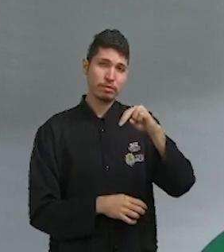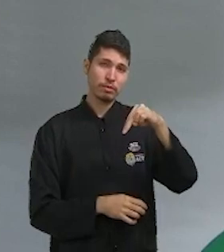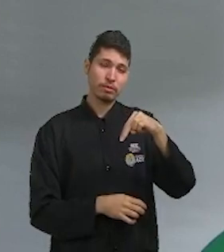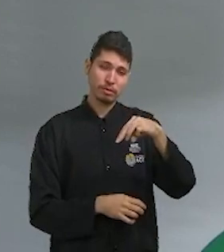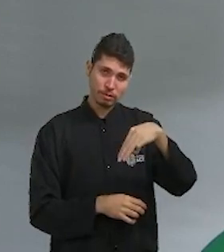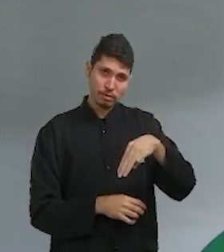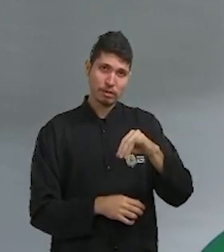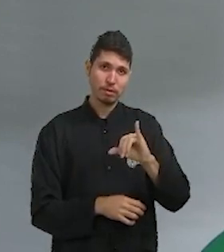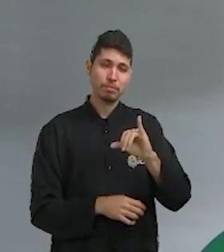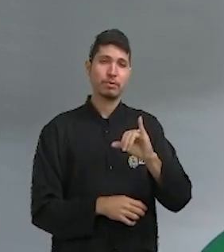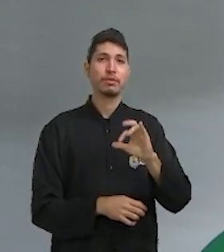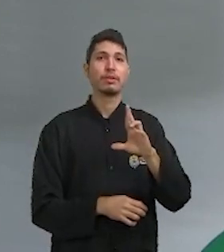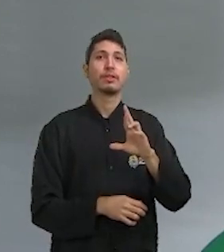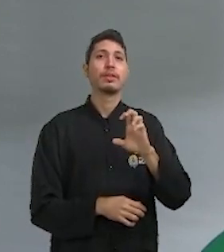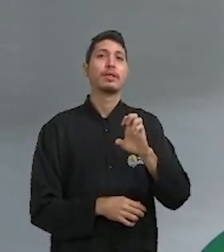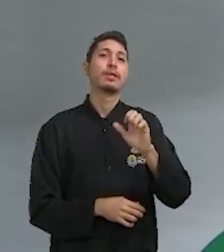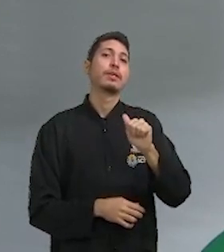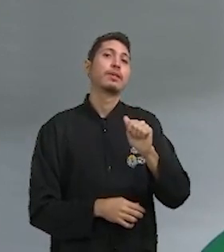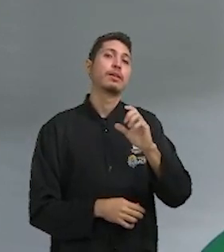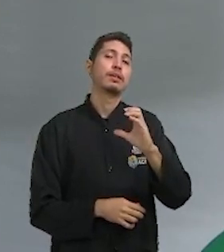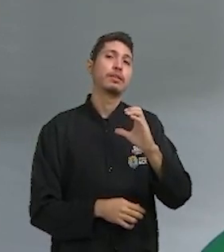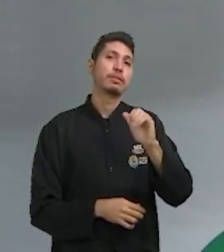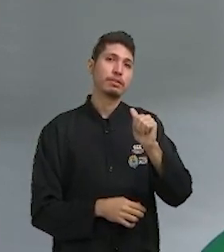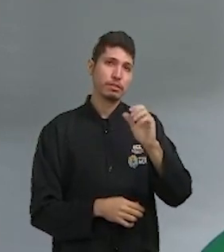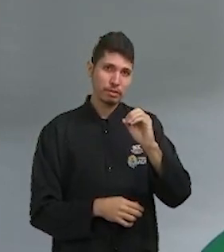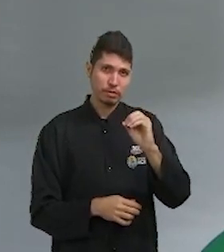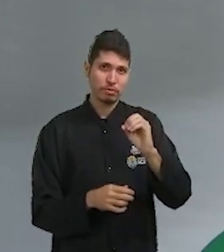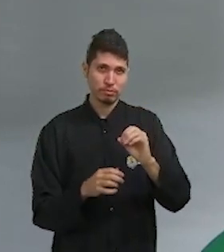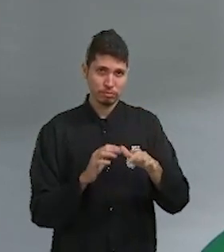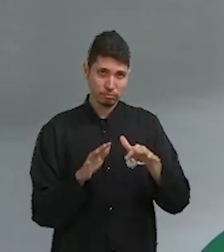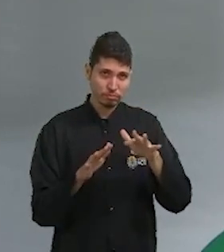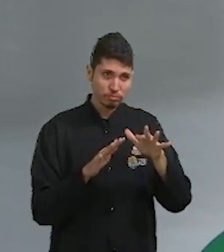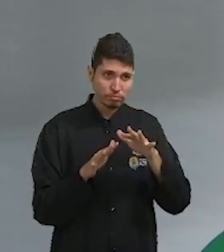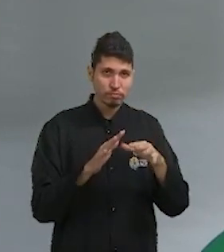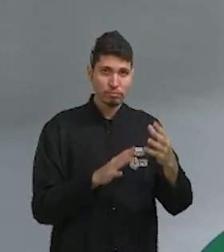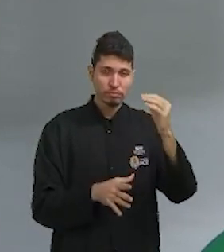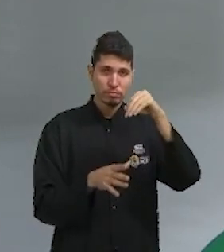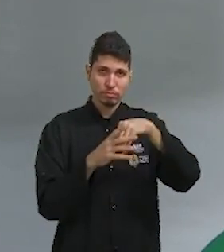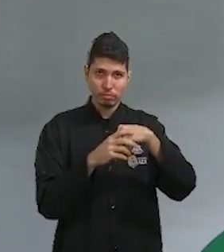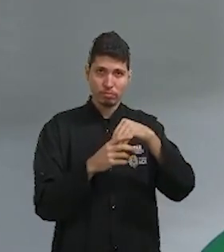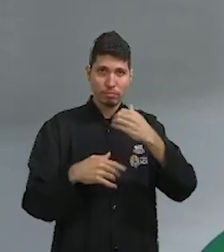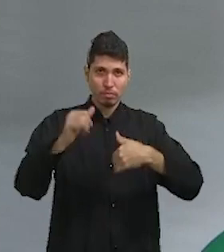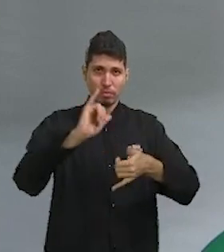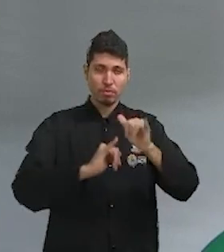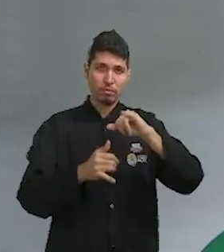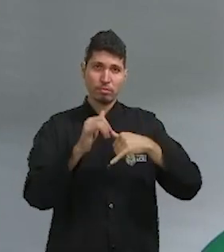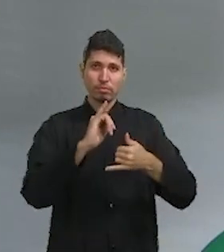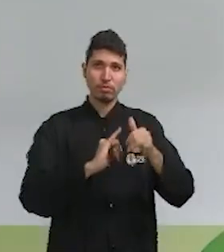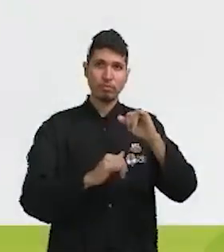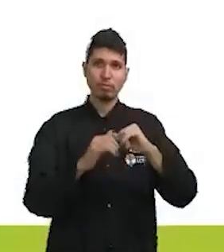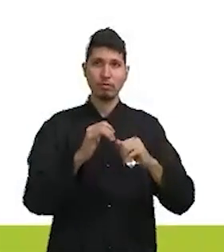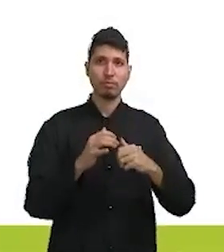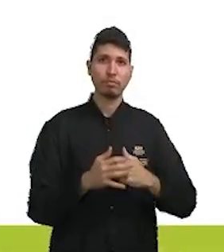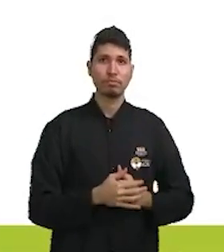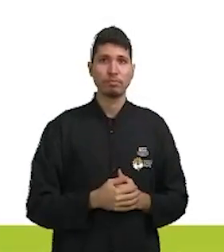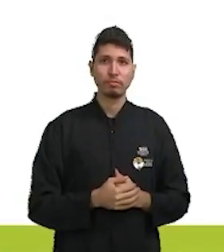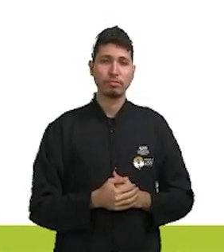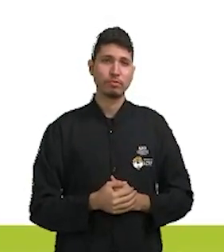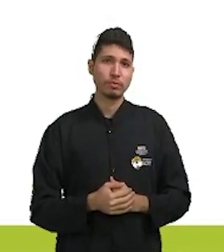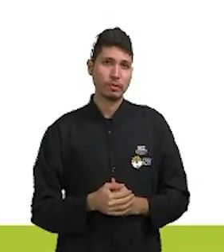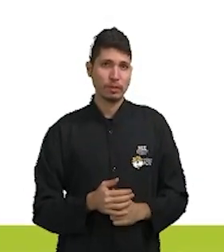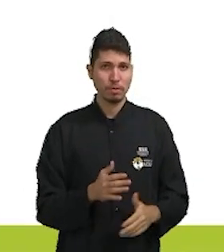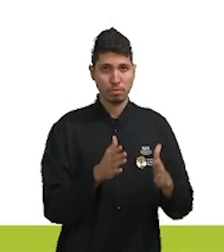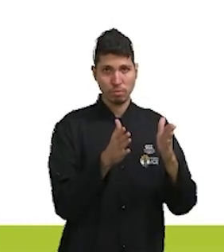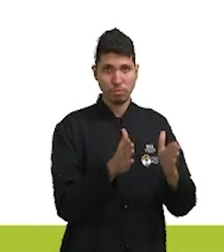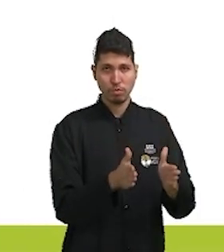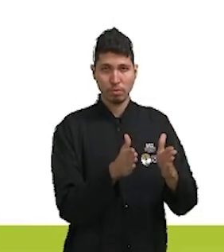como é que acontece os processos mais definidos, mais simples de ser identificados. Então, no primeiro passo aqui, ó,